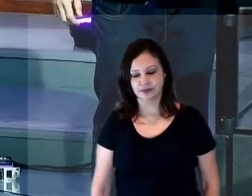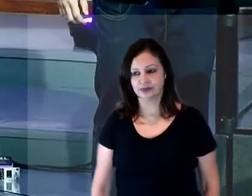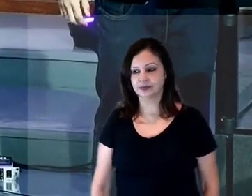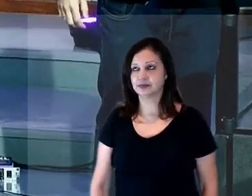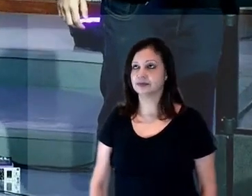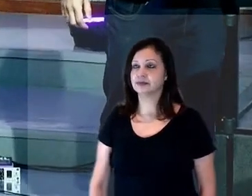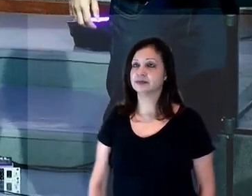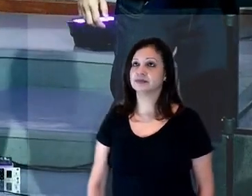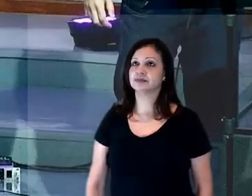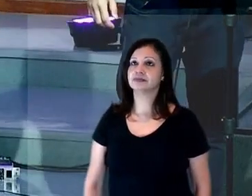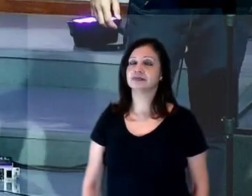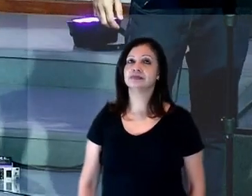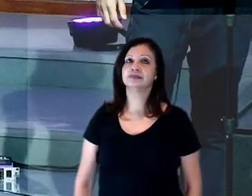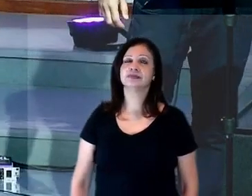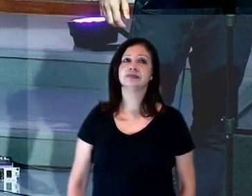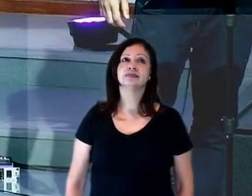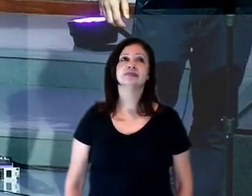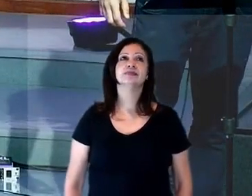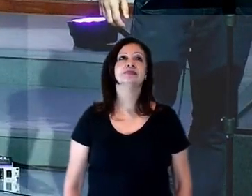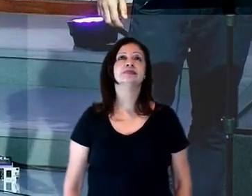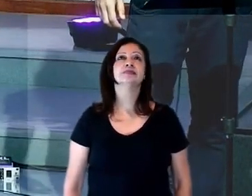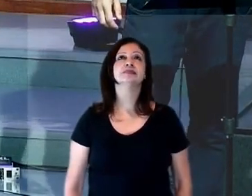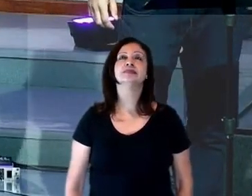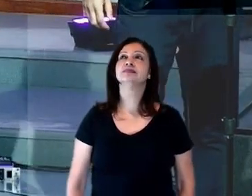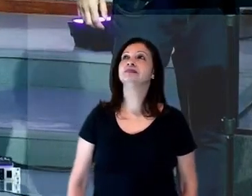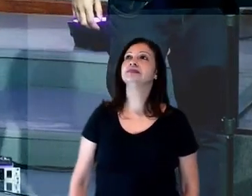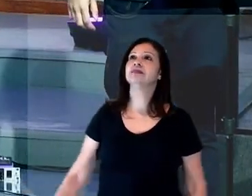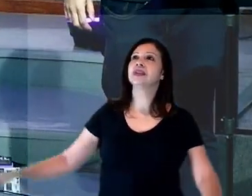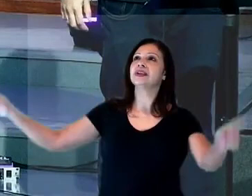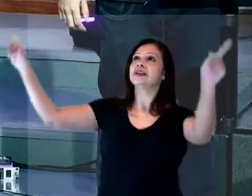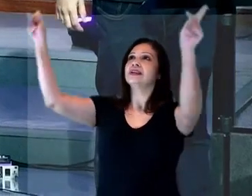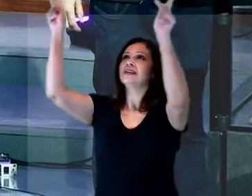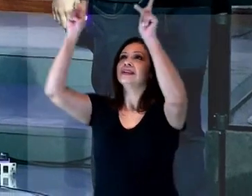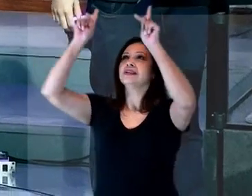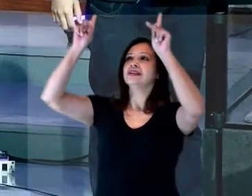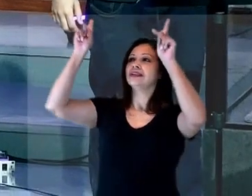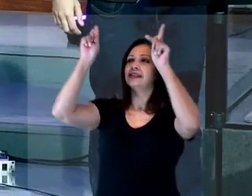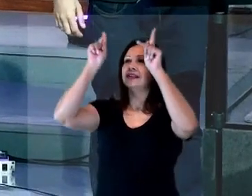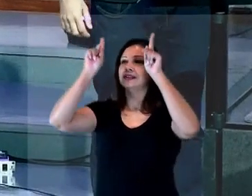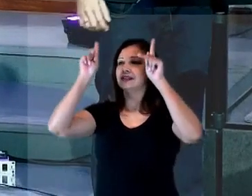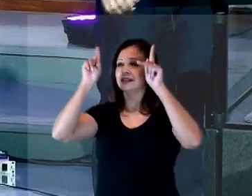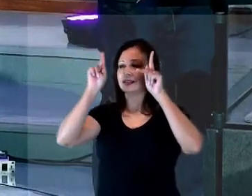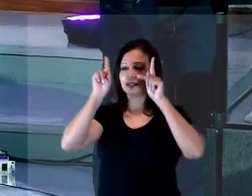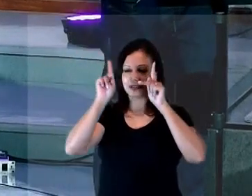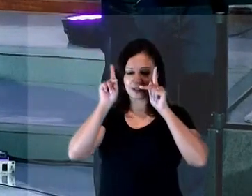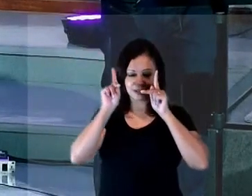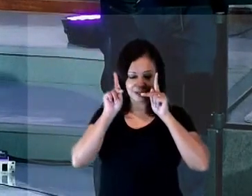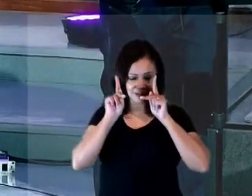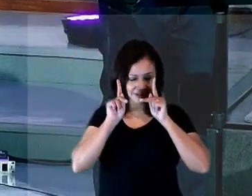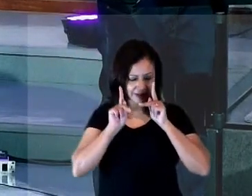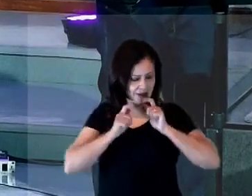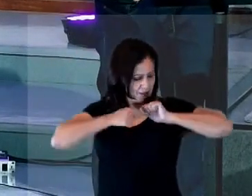Tu me das a paz que excede todo entendimento humano.